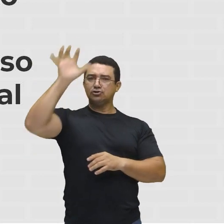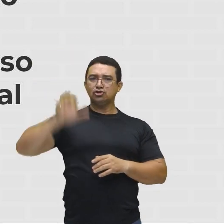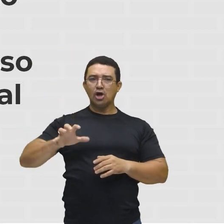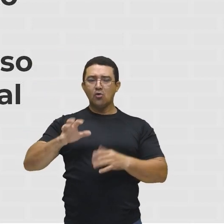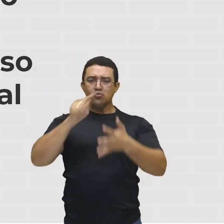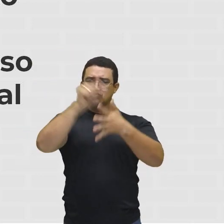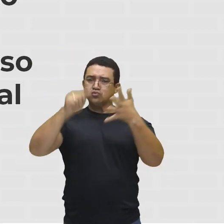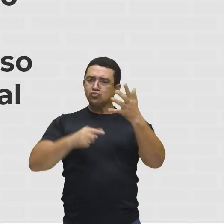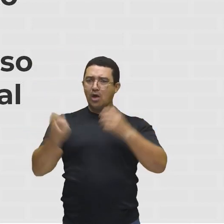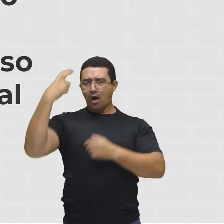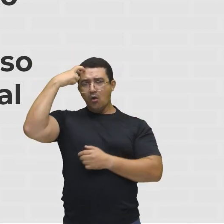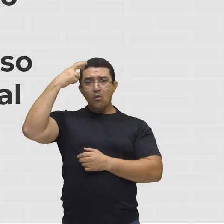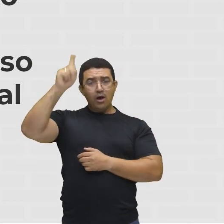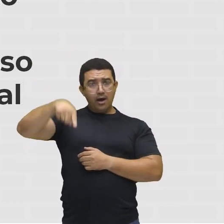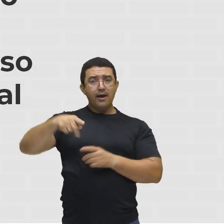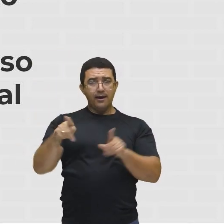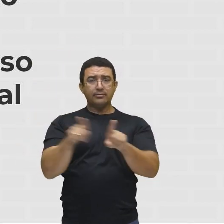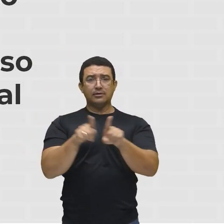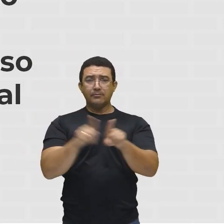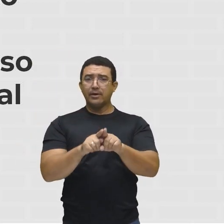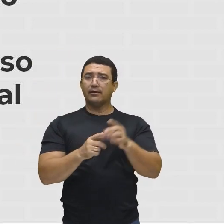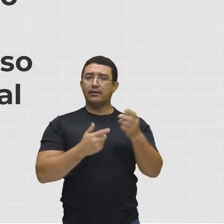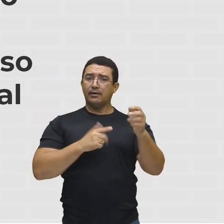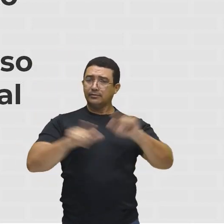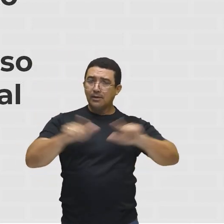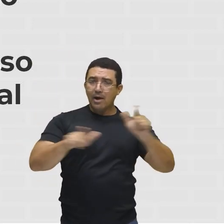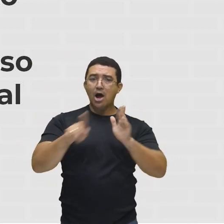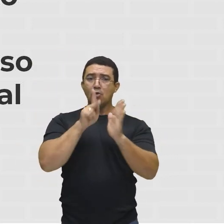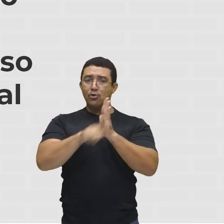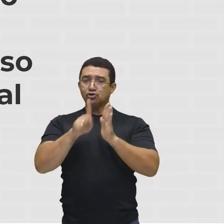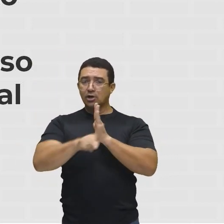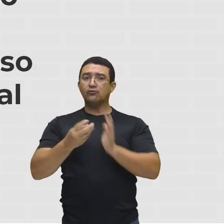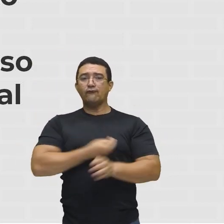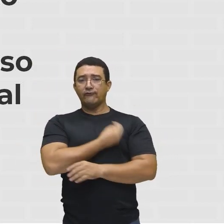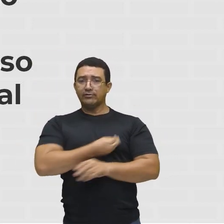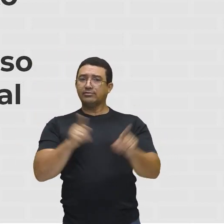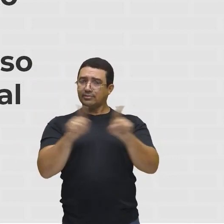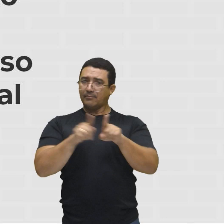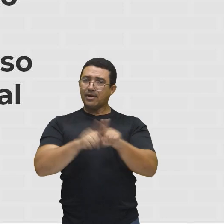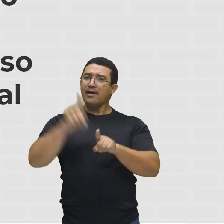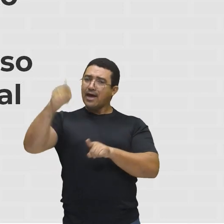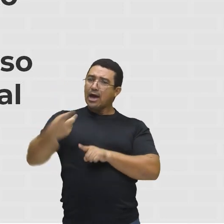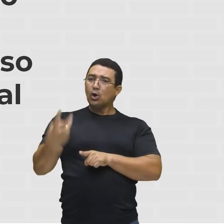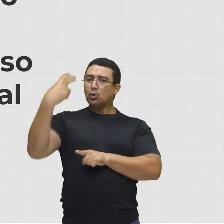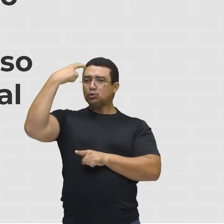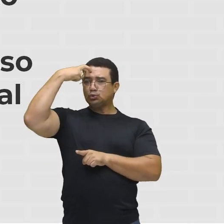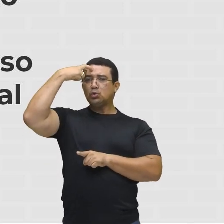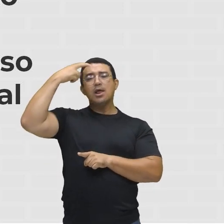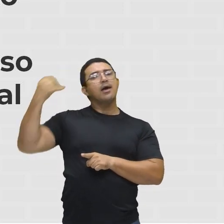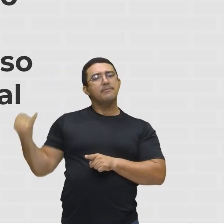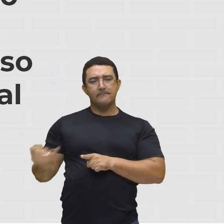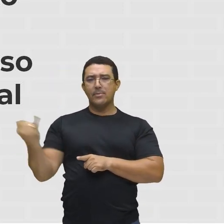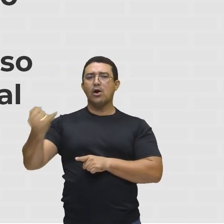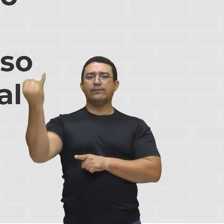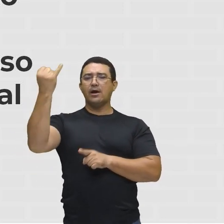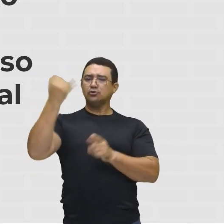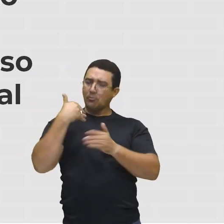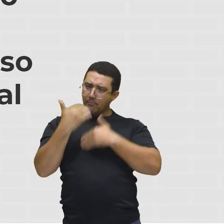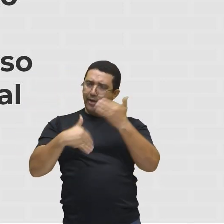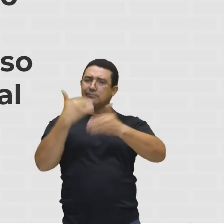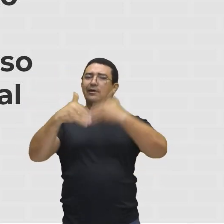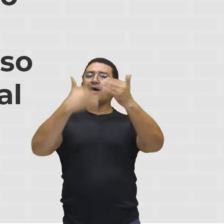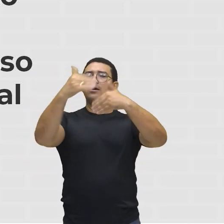Fazem. A competência, trabalhos e projetos de vida, também considera a cultura como relevante no processo do